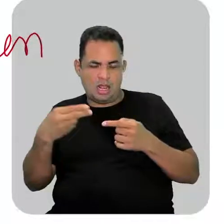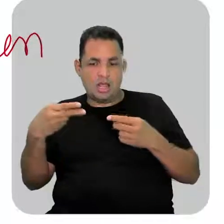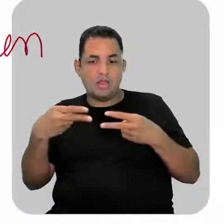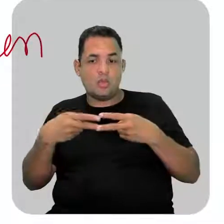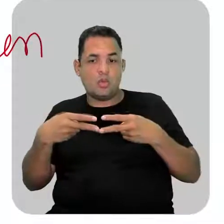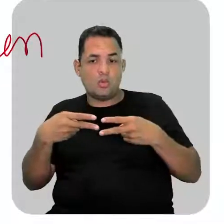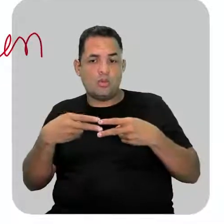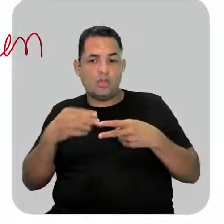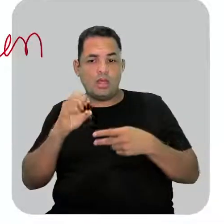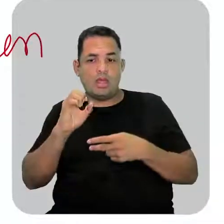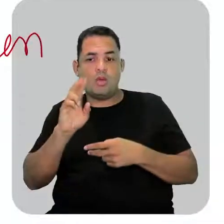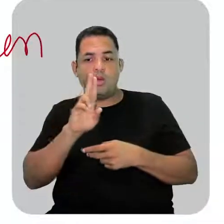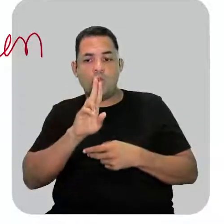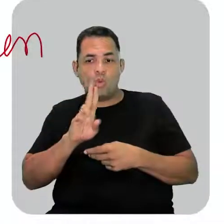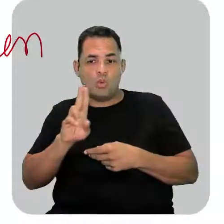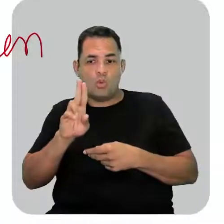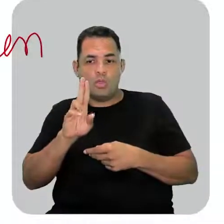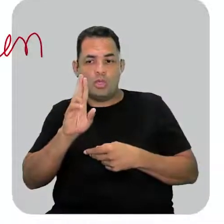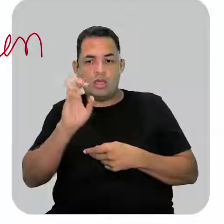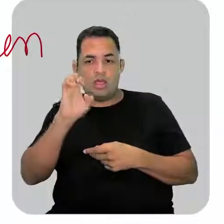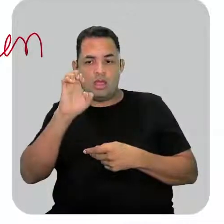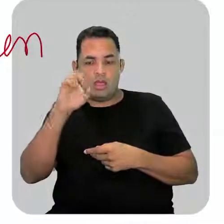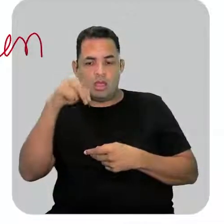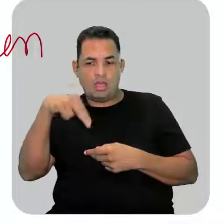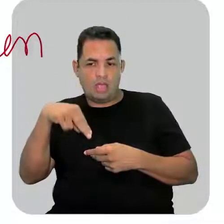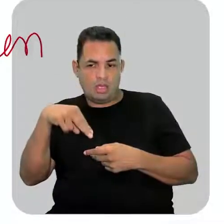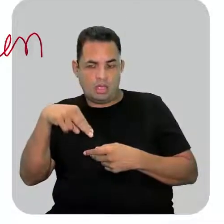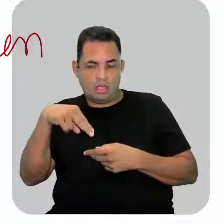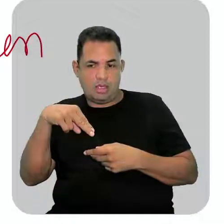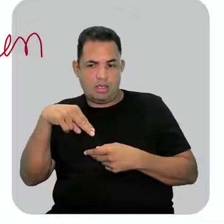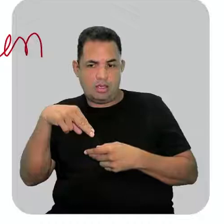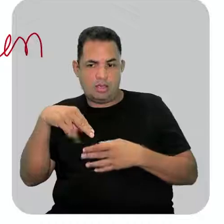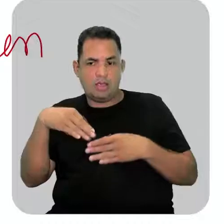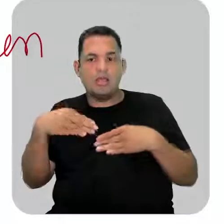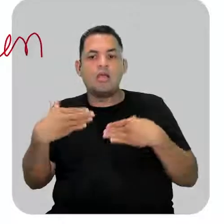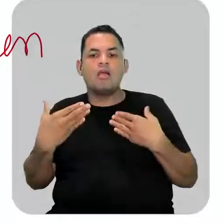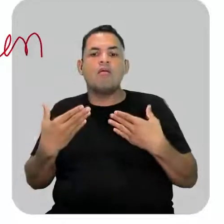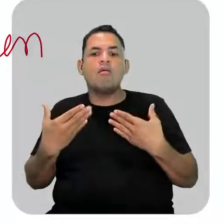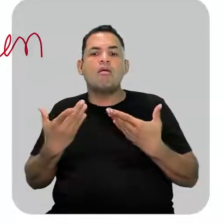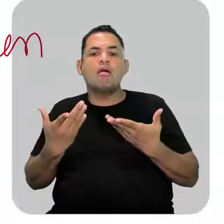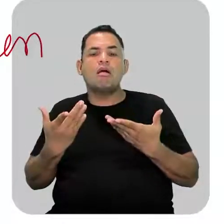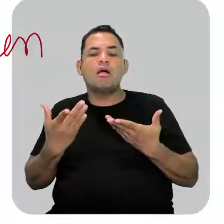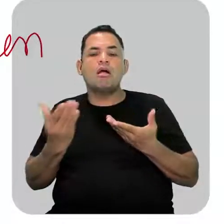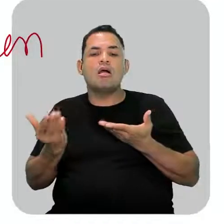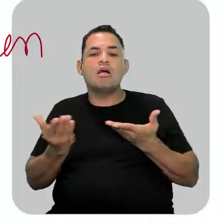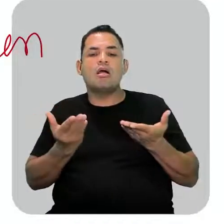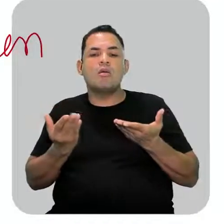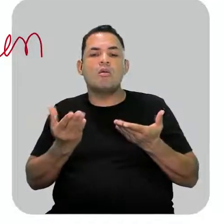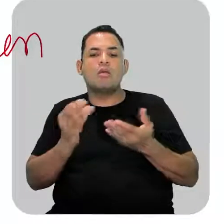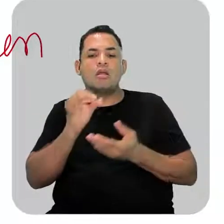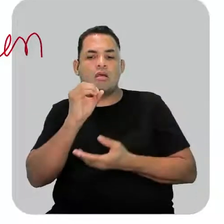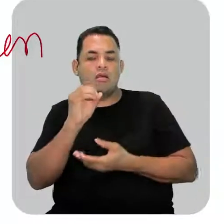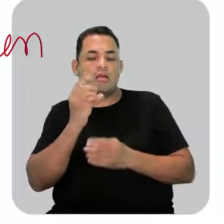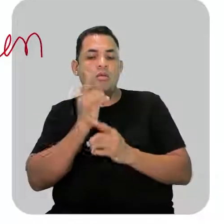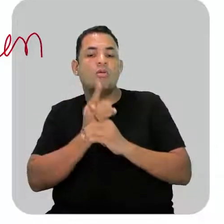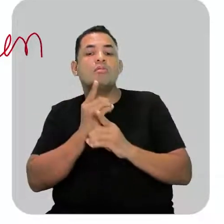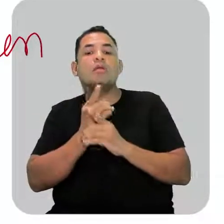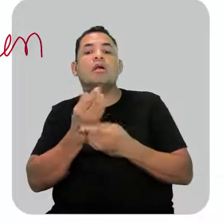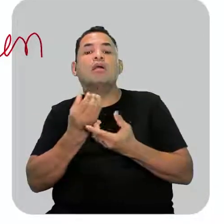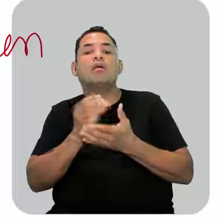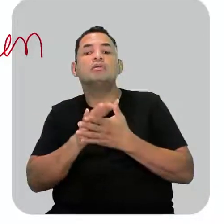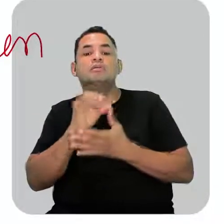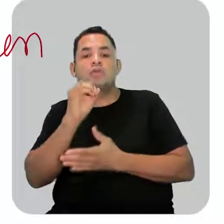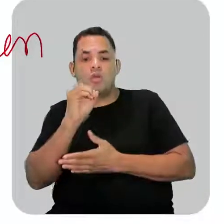em. Agora, nós temos que dizer aonde está a hidroxila do álcool. Está aqui,